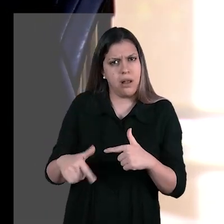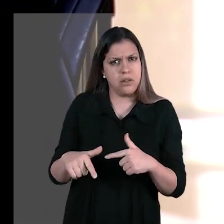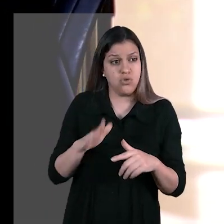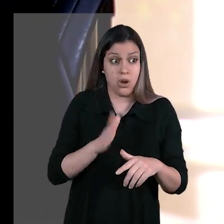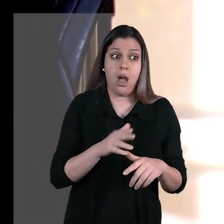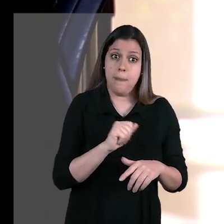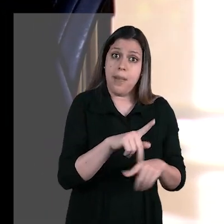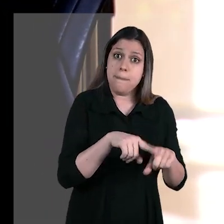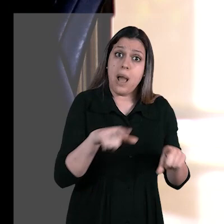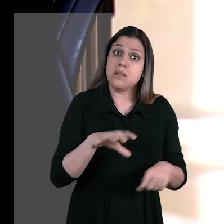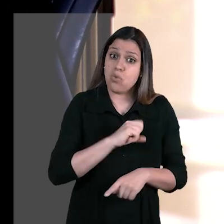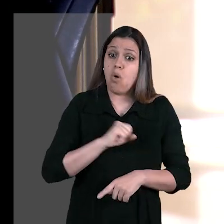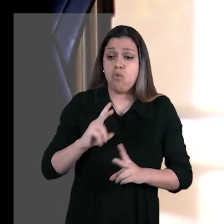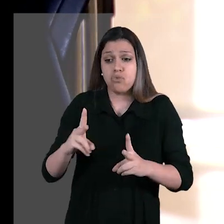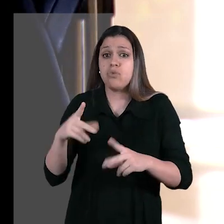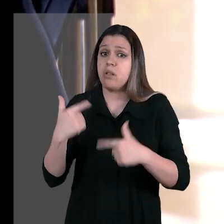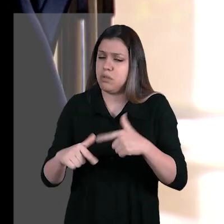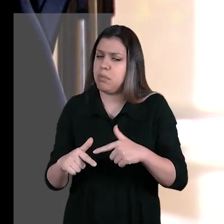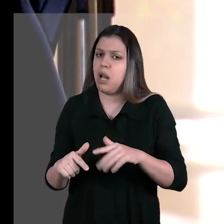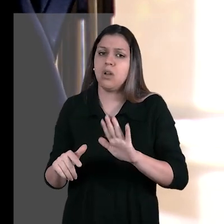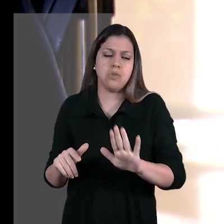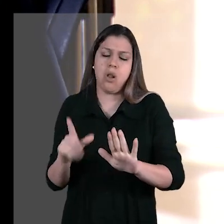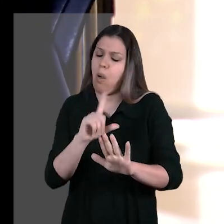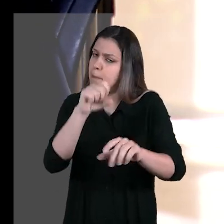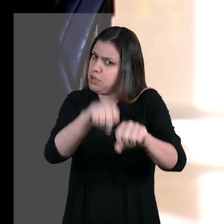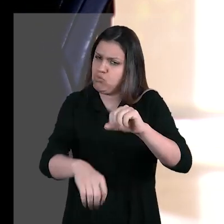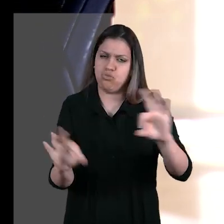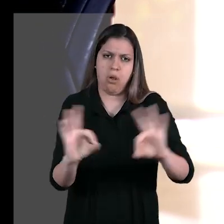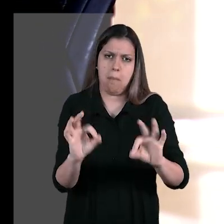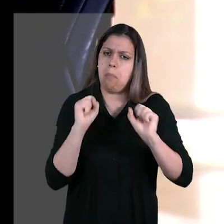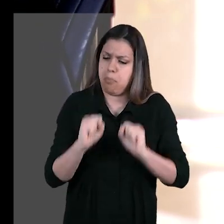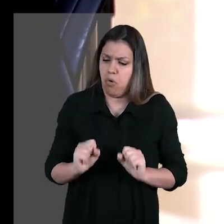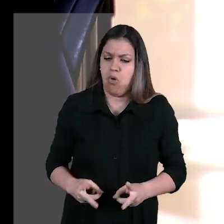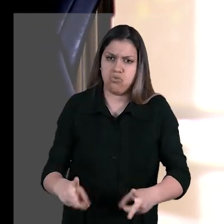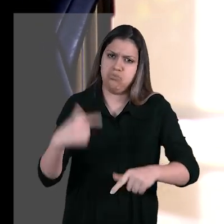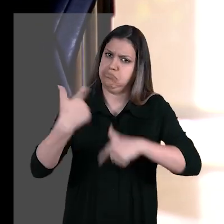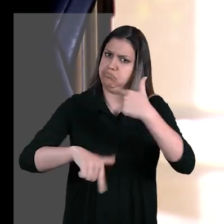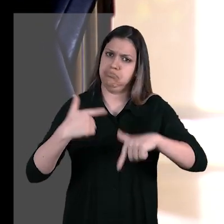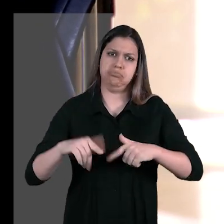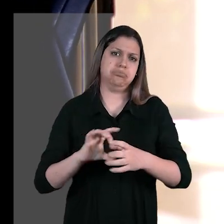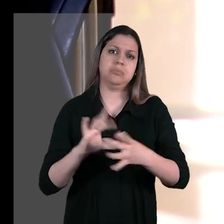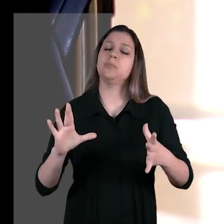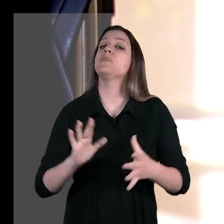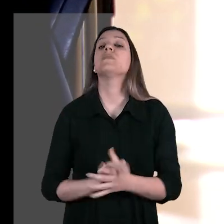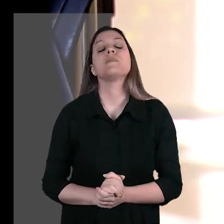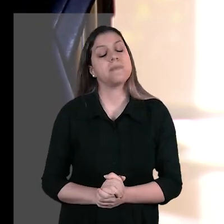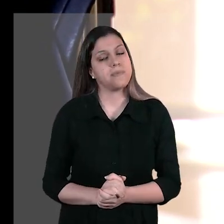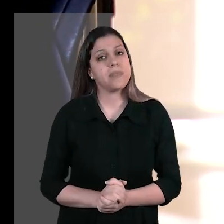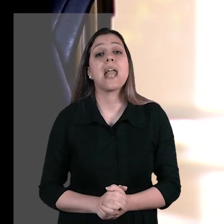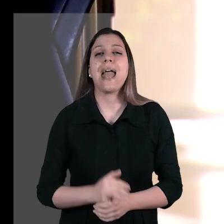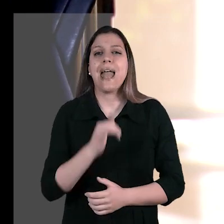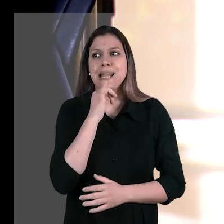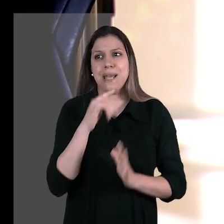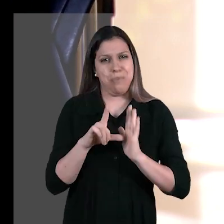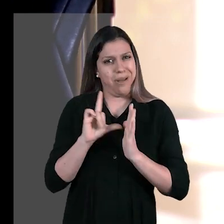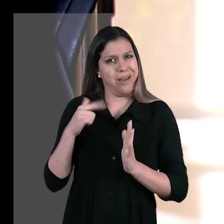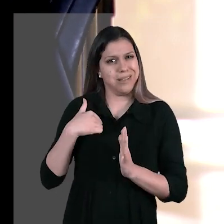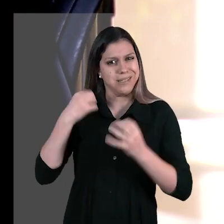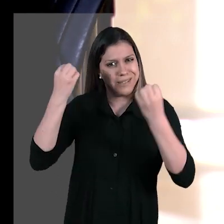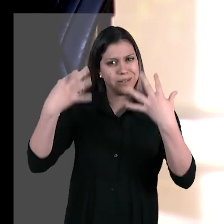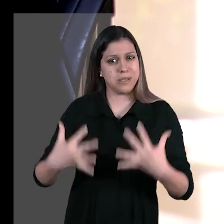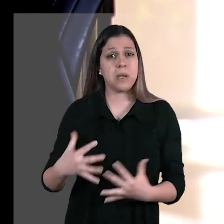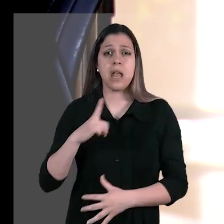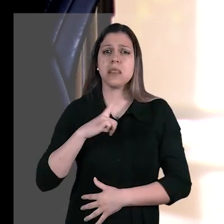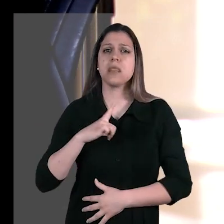ele não tem nenhum prejuízo nesse aspecto, tá? Uhum. Então, pegamos aquele exemplo anterior que eu até